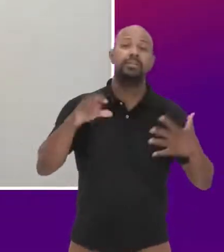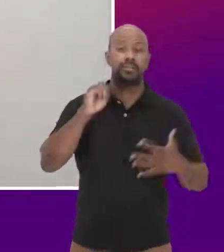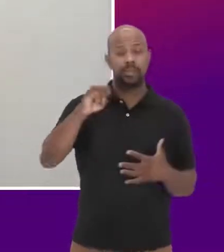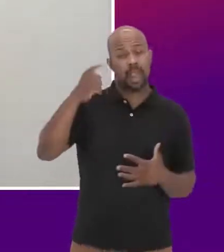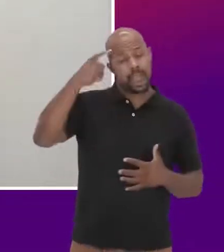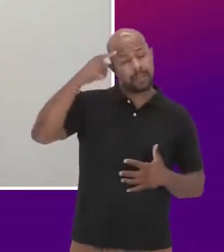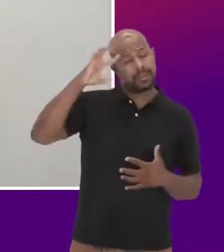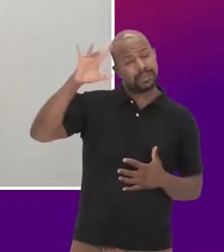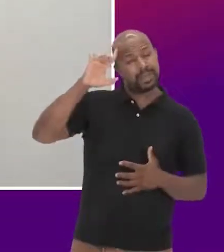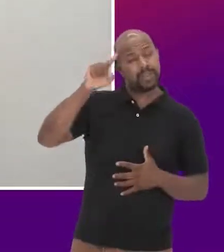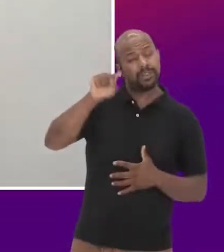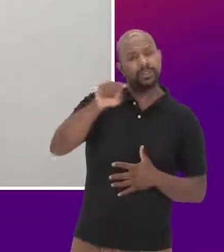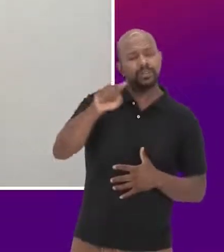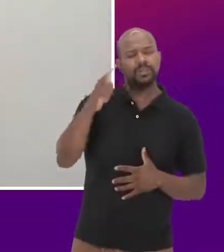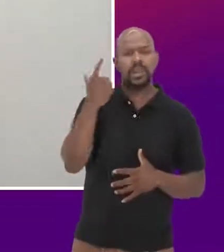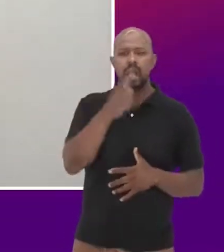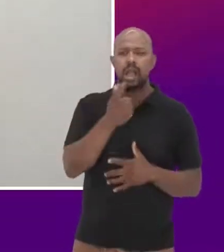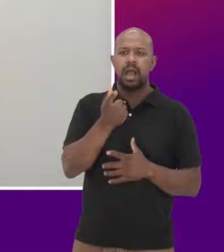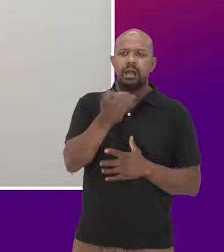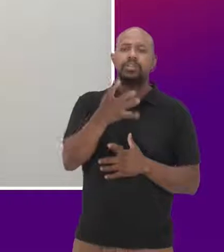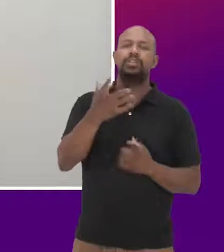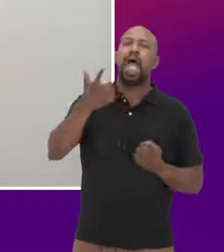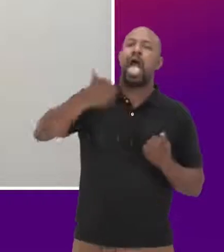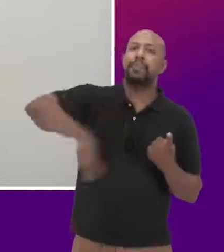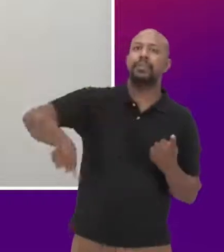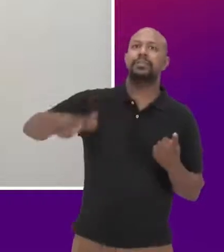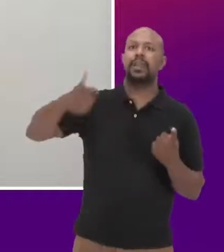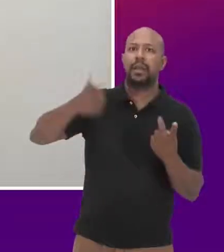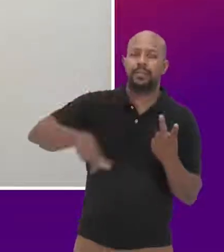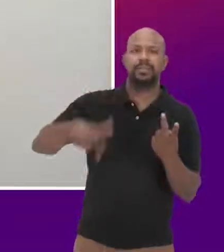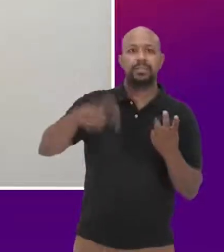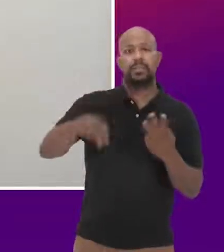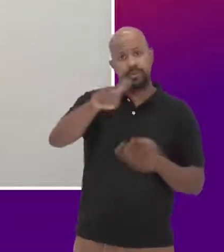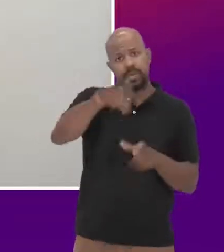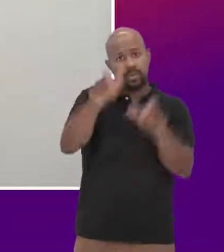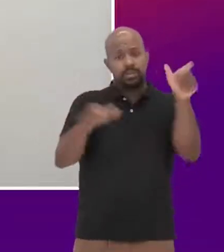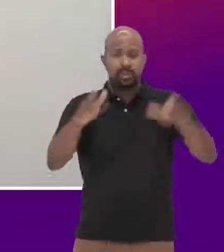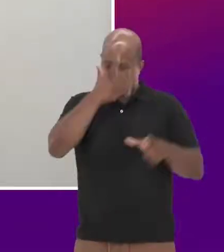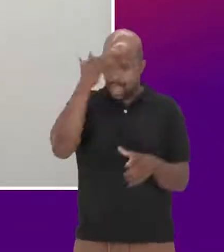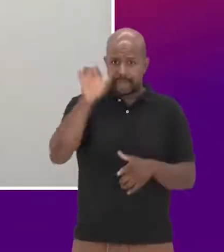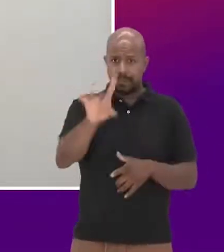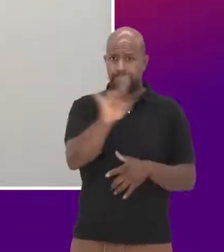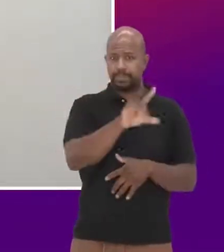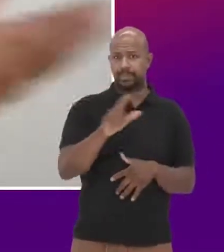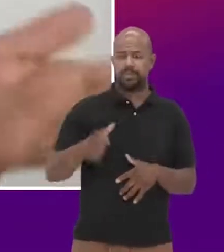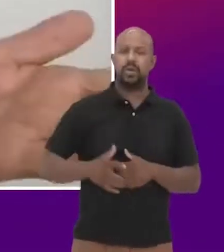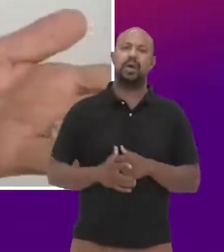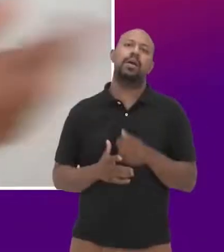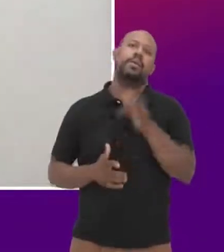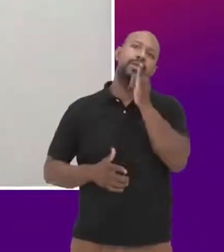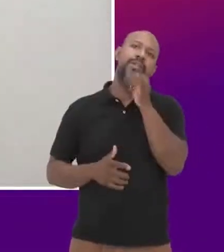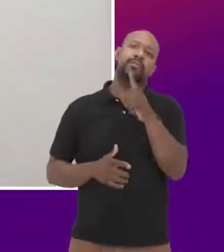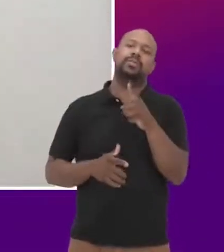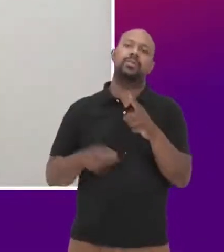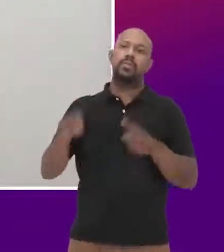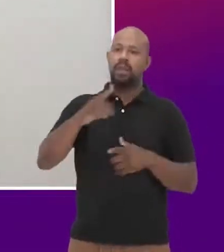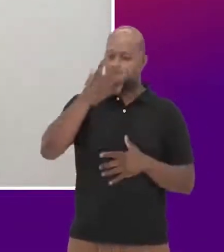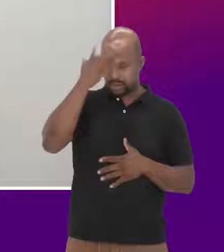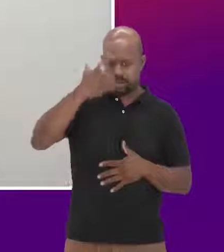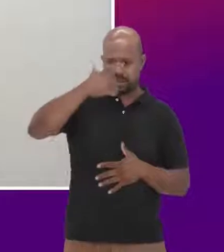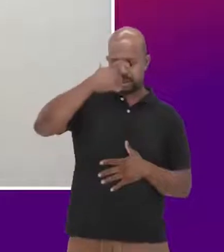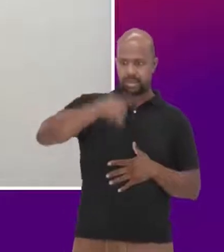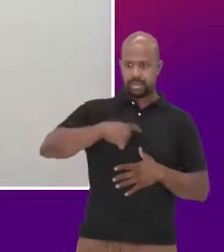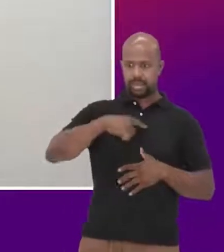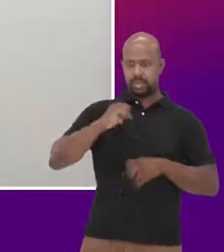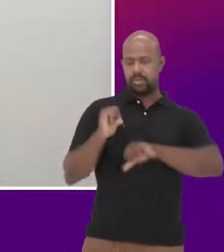pelo fato de ganharem repetição por parte dos consumidores. Você transformou o consumidor em